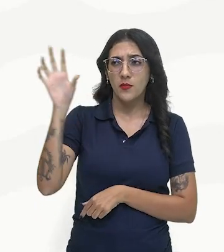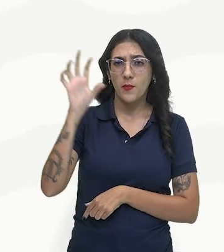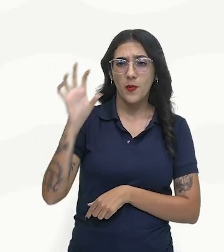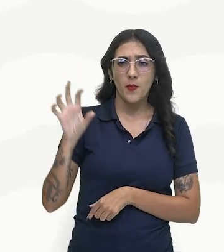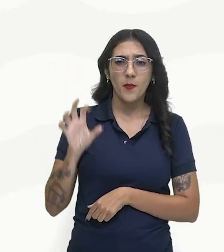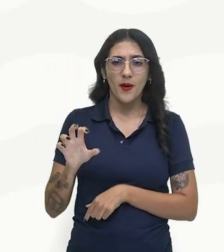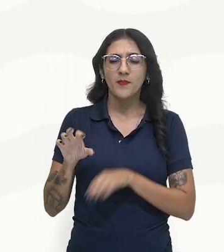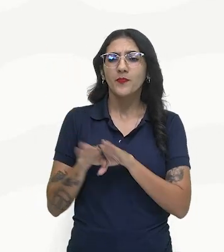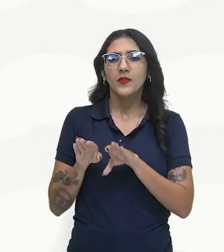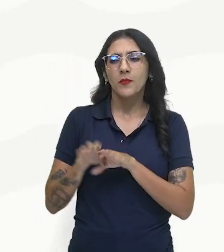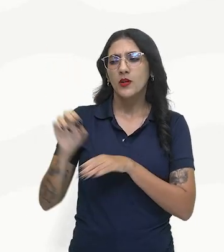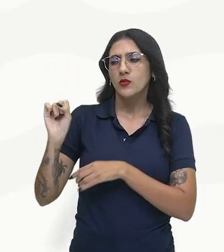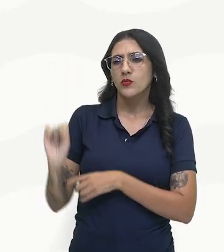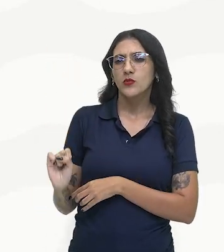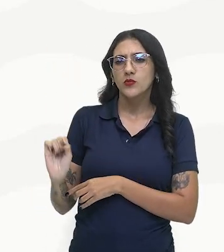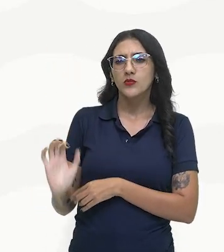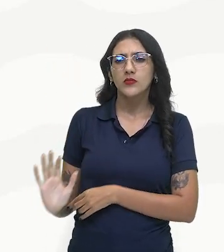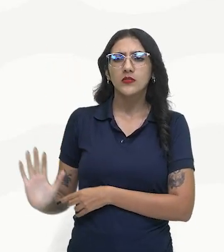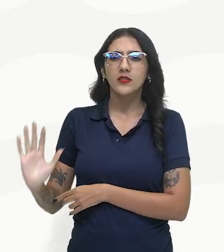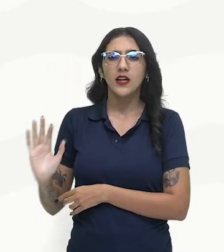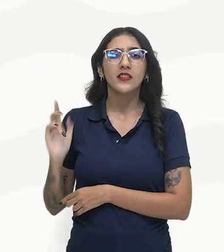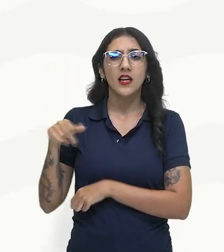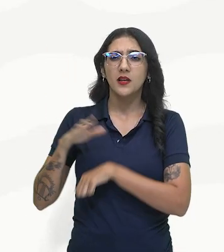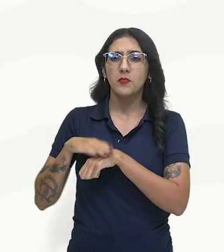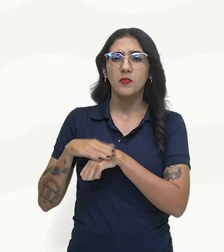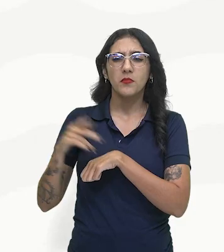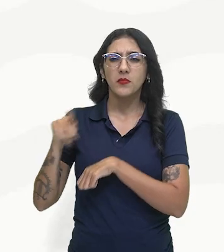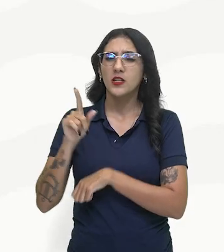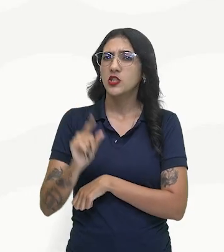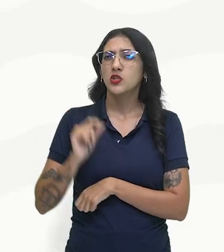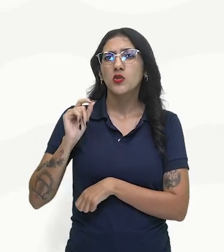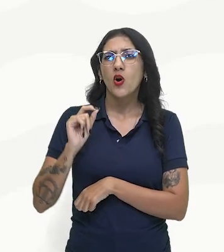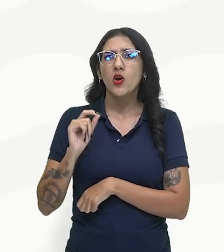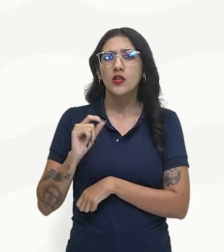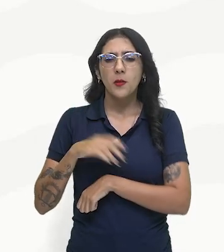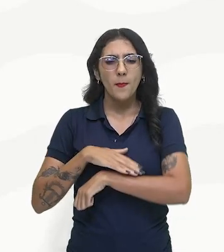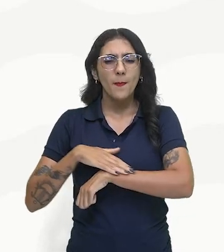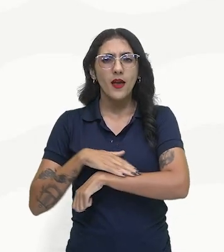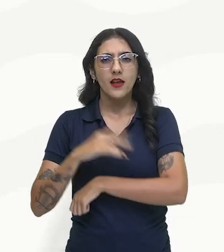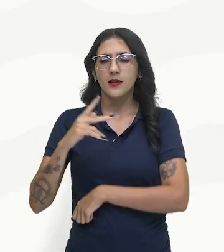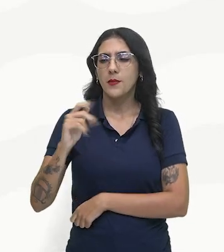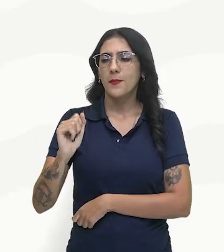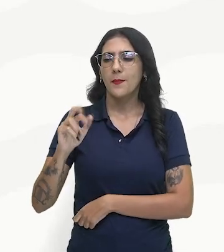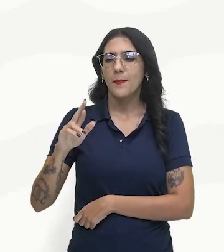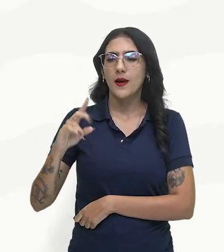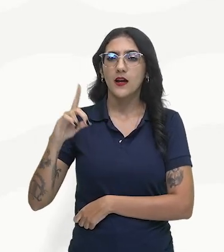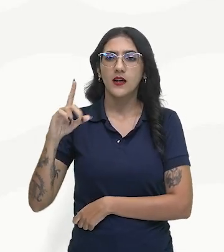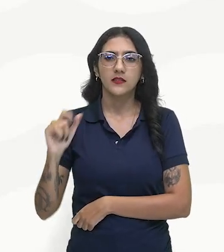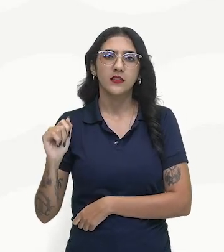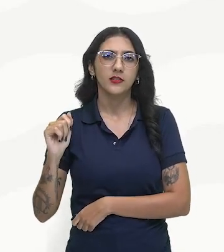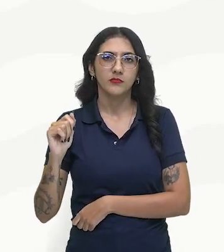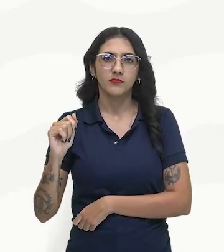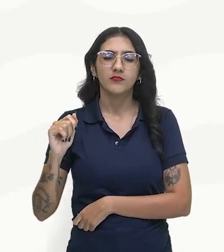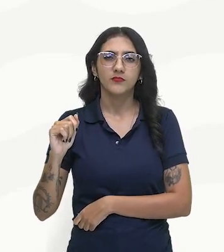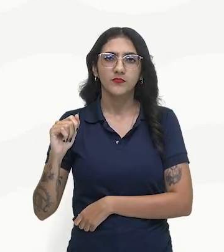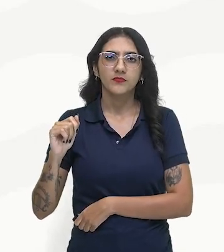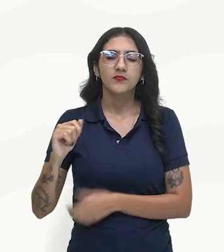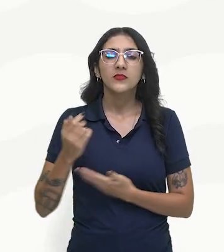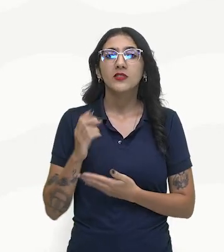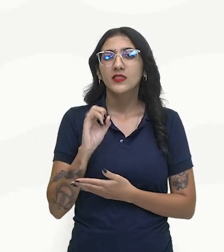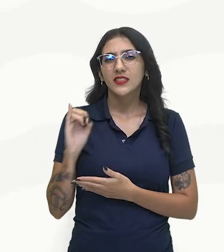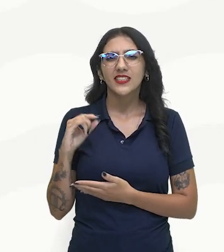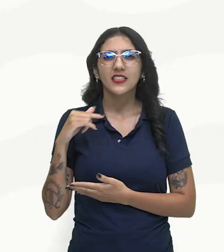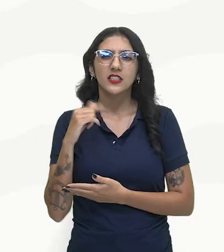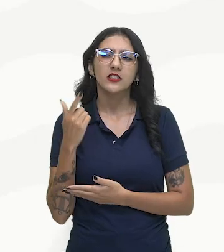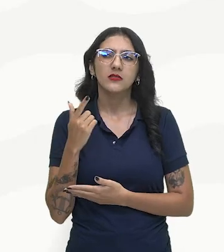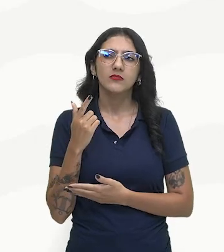região Sudeste, com a população que se autodeclara parda. Esse que é um dos grandes problemas aí do censo, né, professor? Quando você diz uma